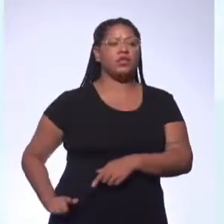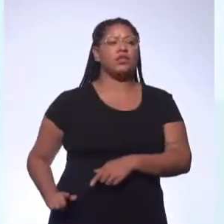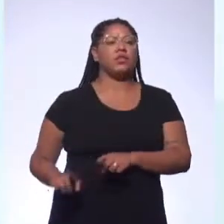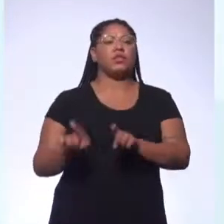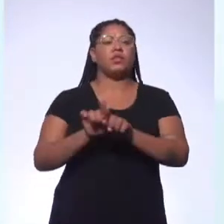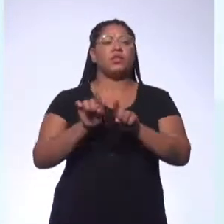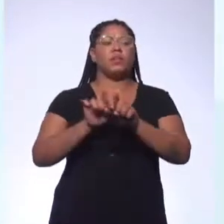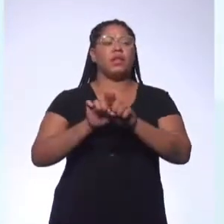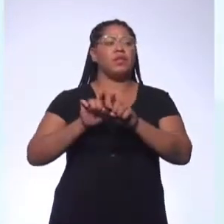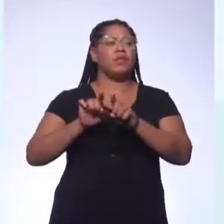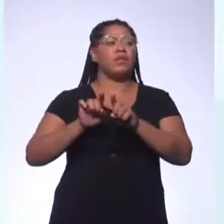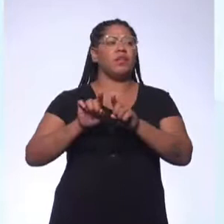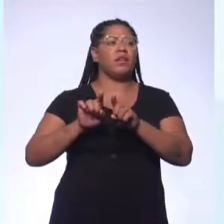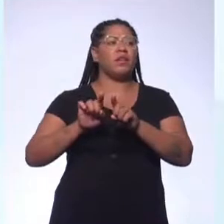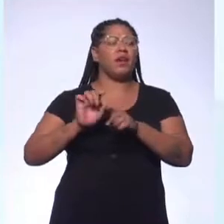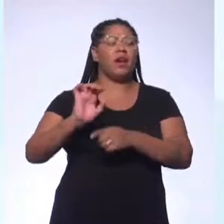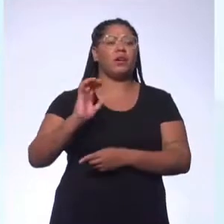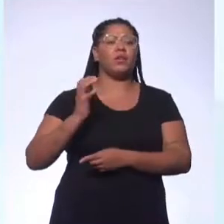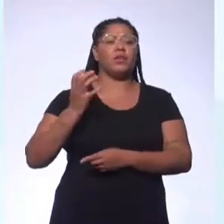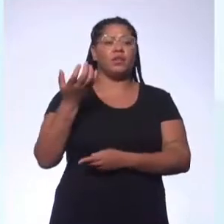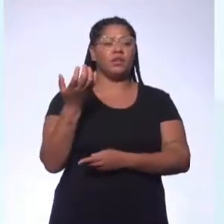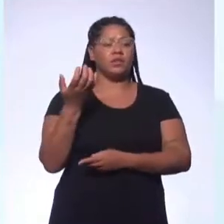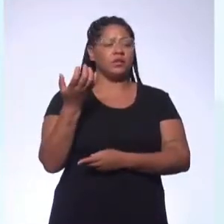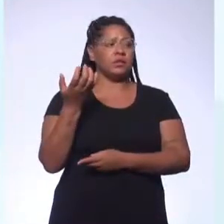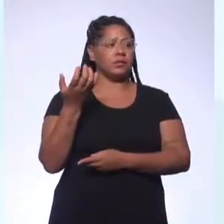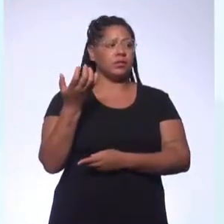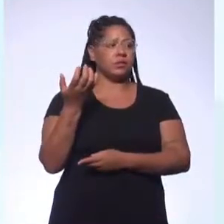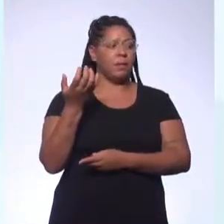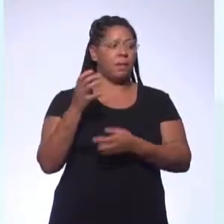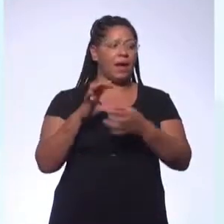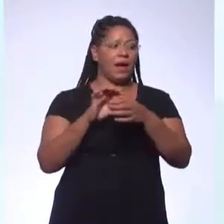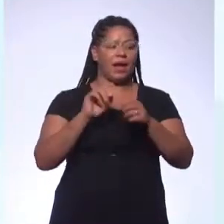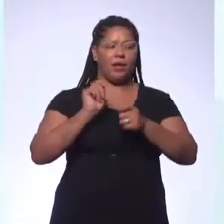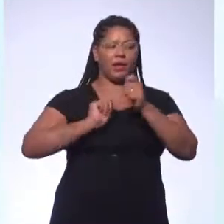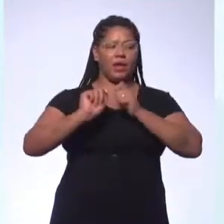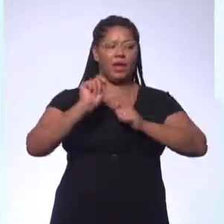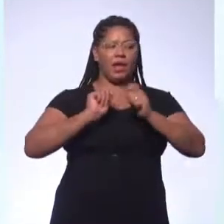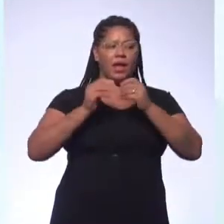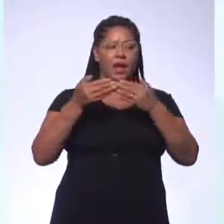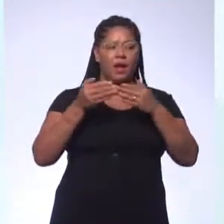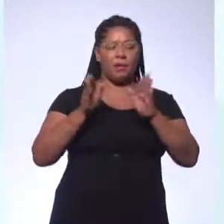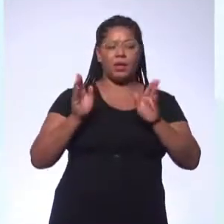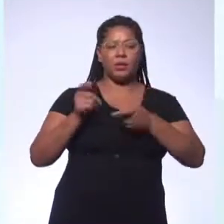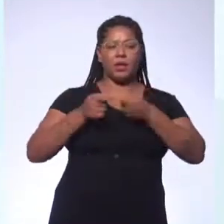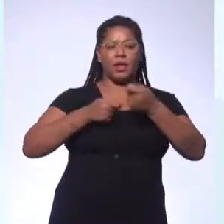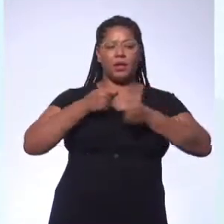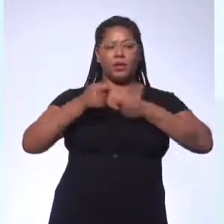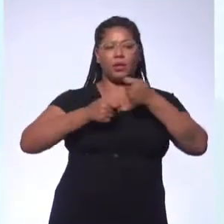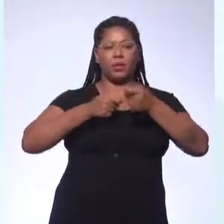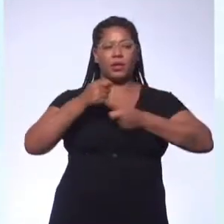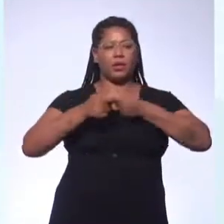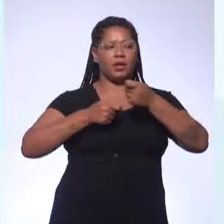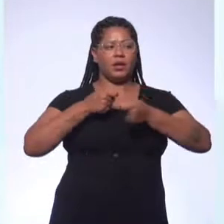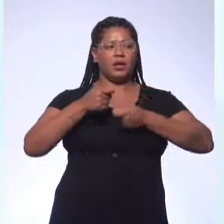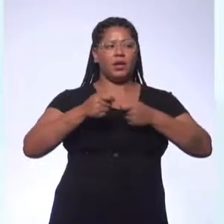estarão realizando um aceno para a abertura econômica da União